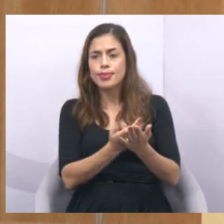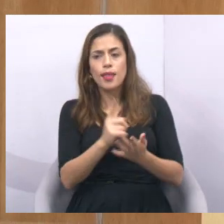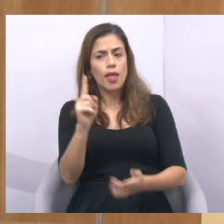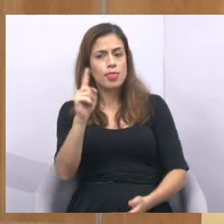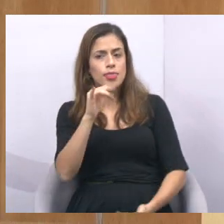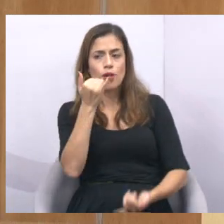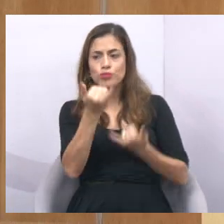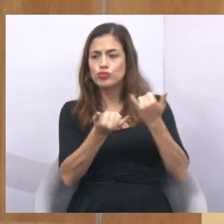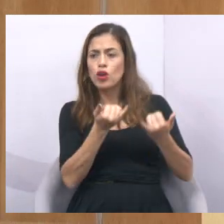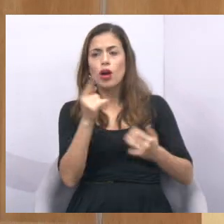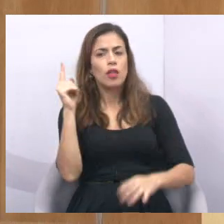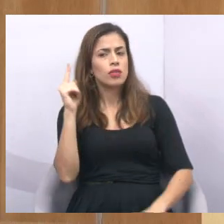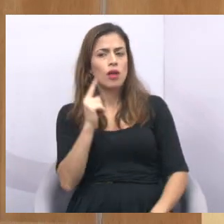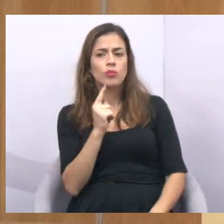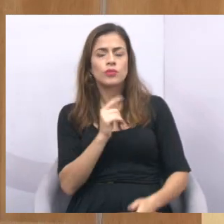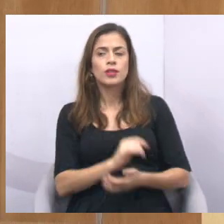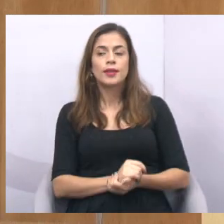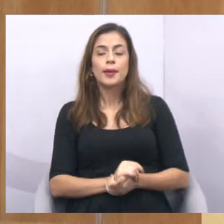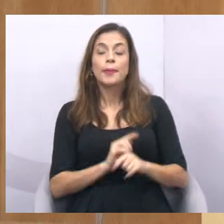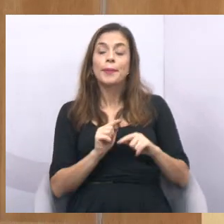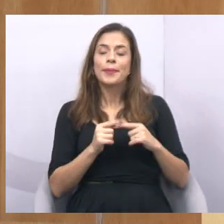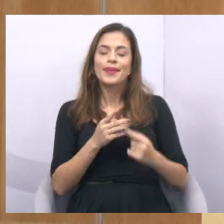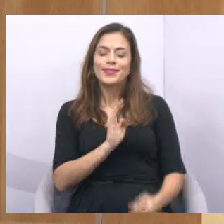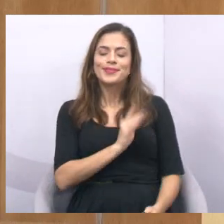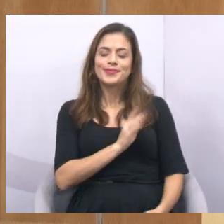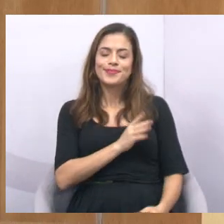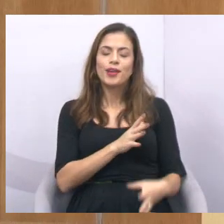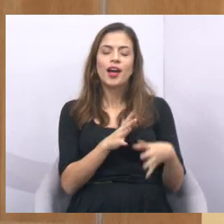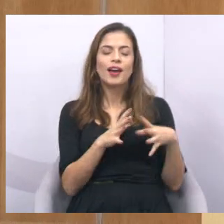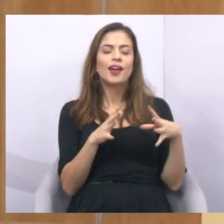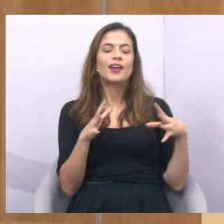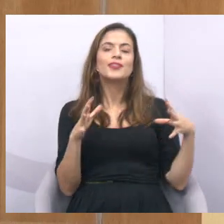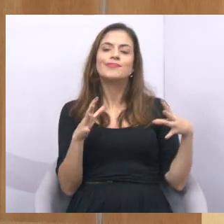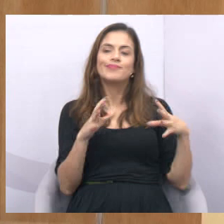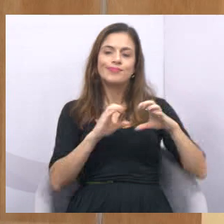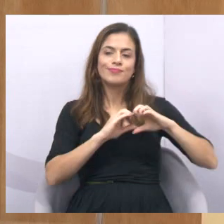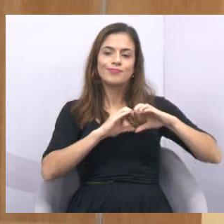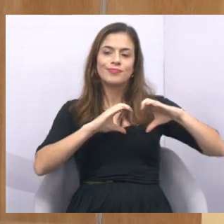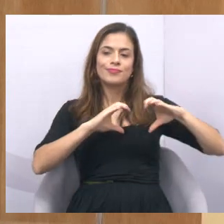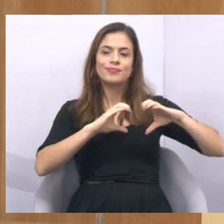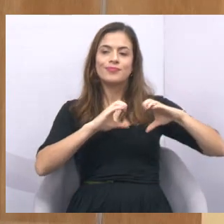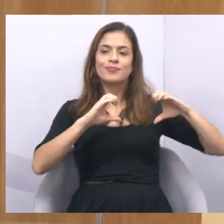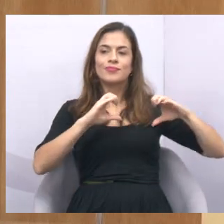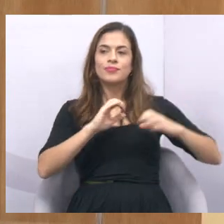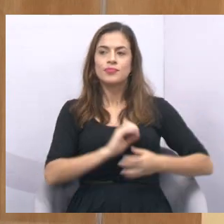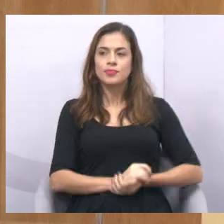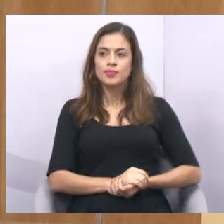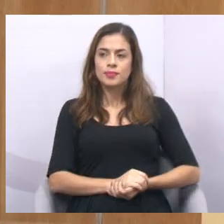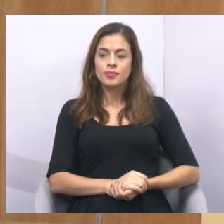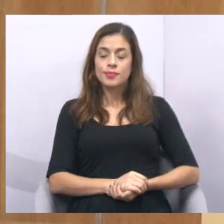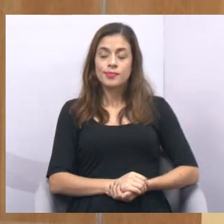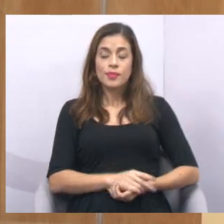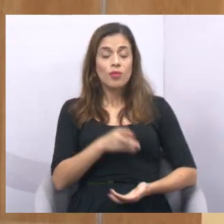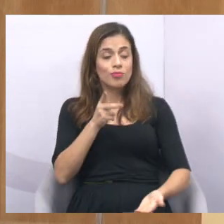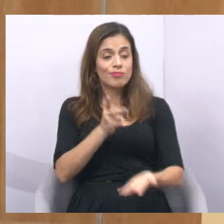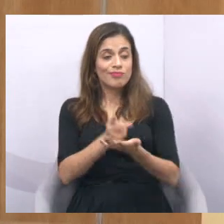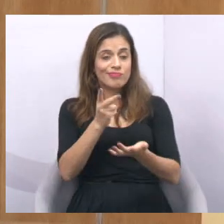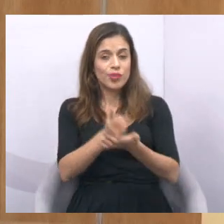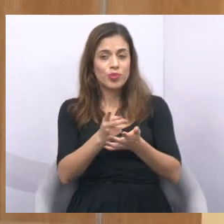Mas uma pessoa de um coração enorme. E eu continuei minha